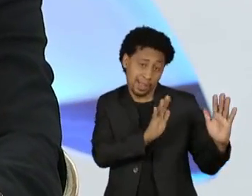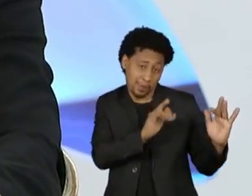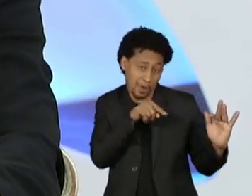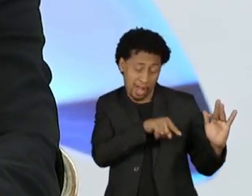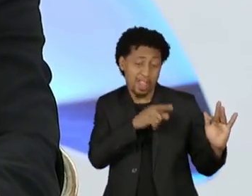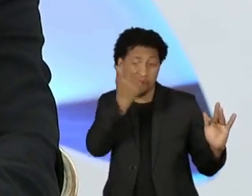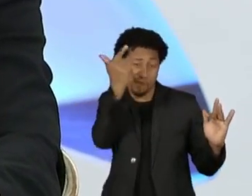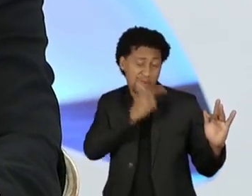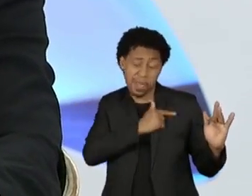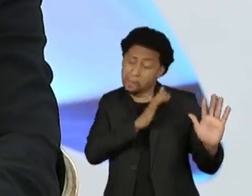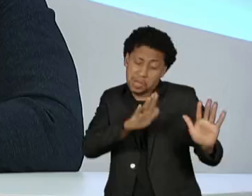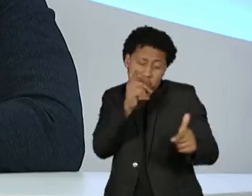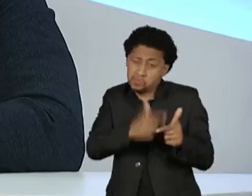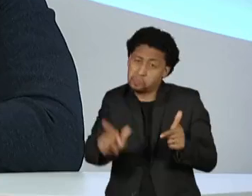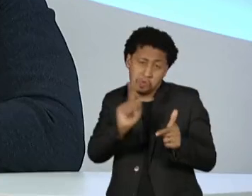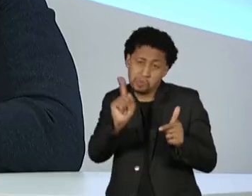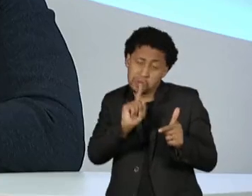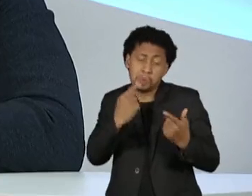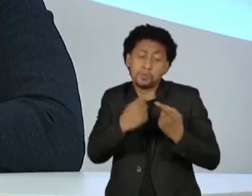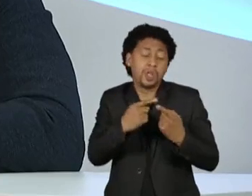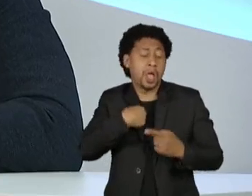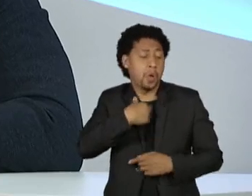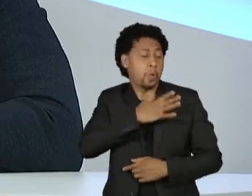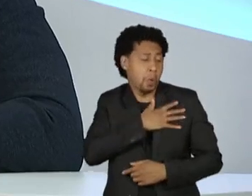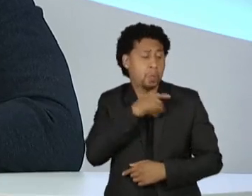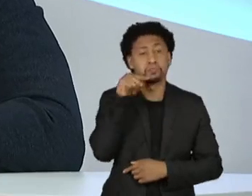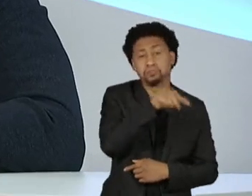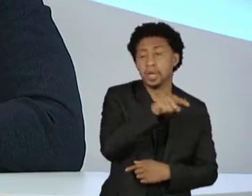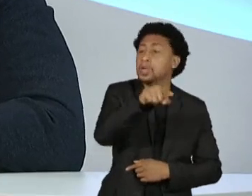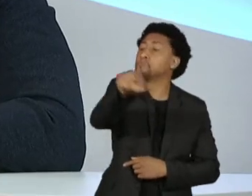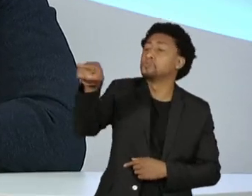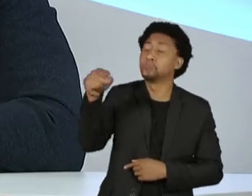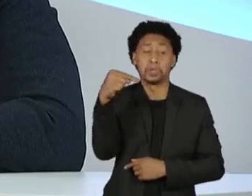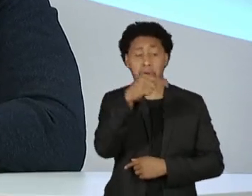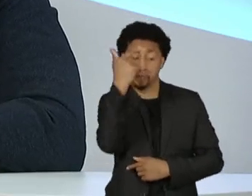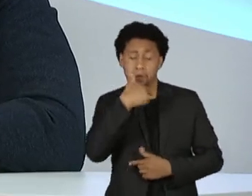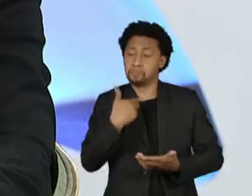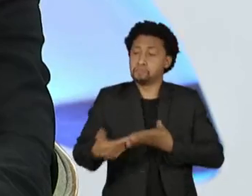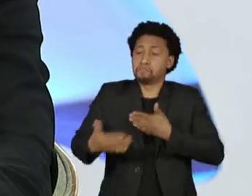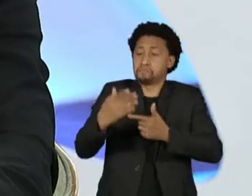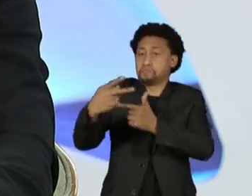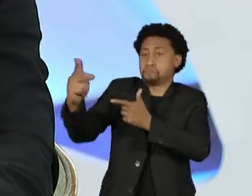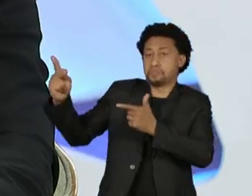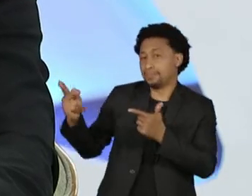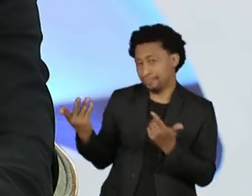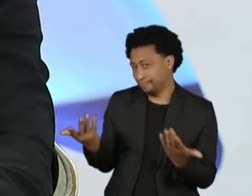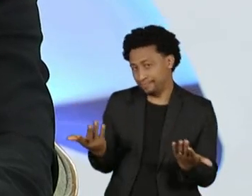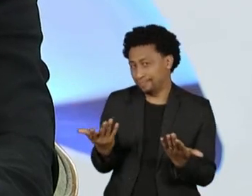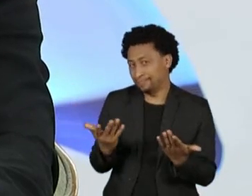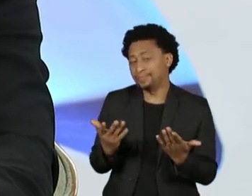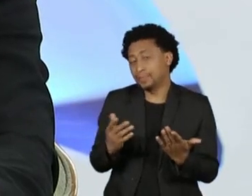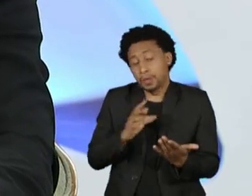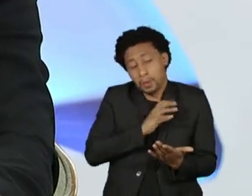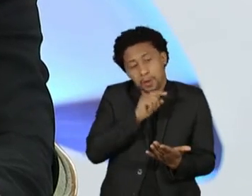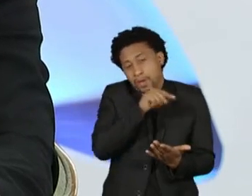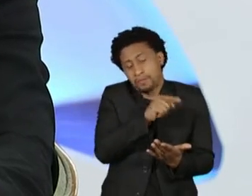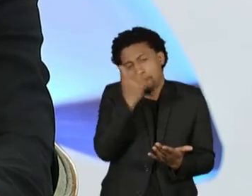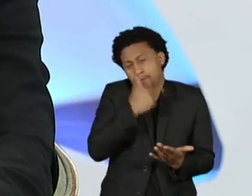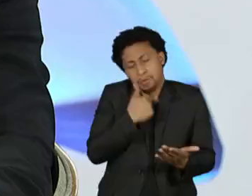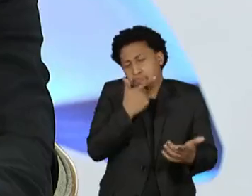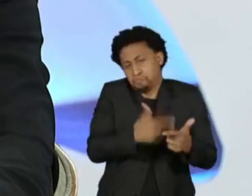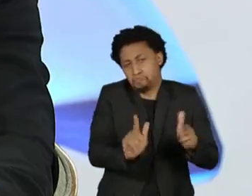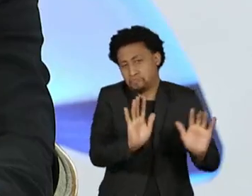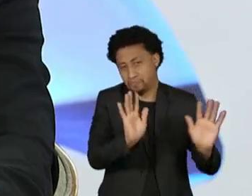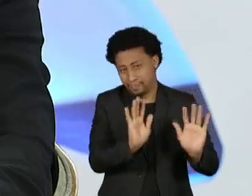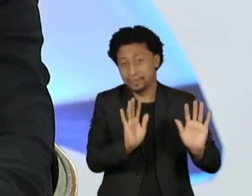beleza tá nos olhos de quem vê né e que amo feio bonito lhe parece eh quando a